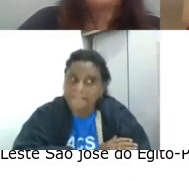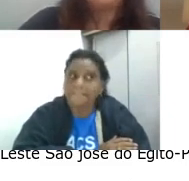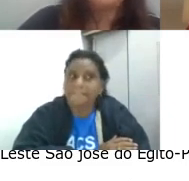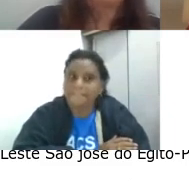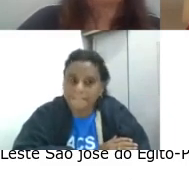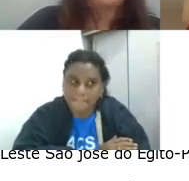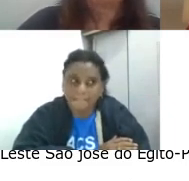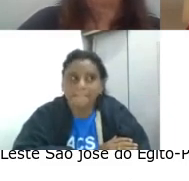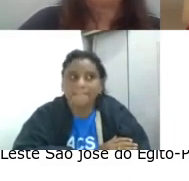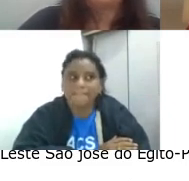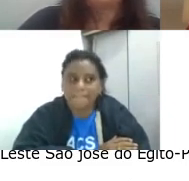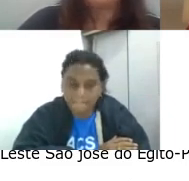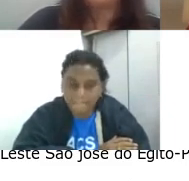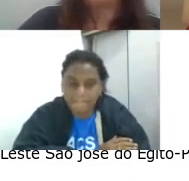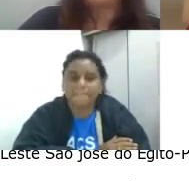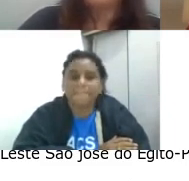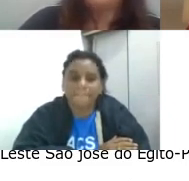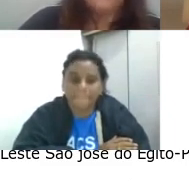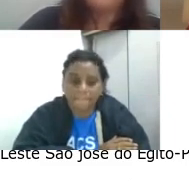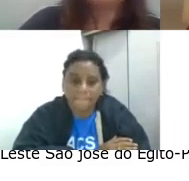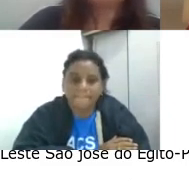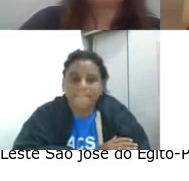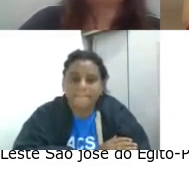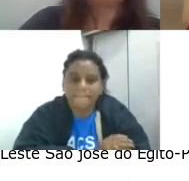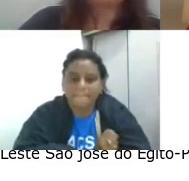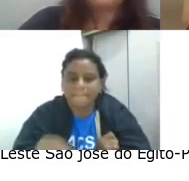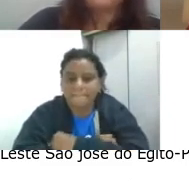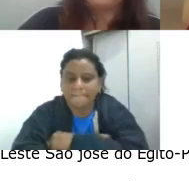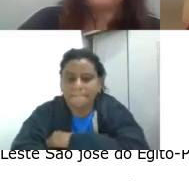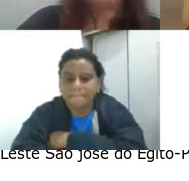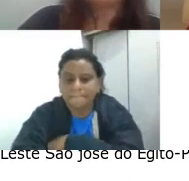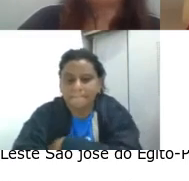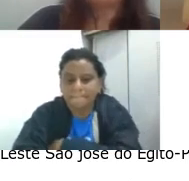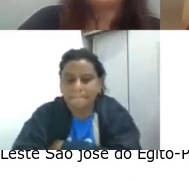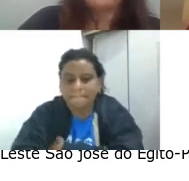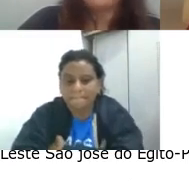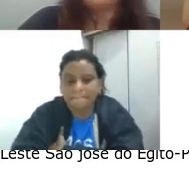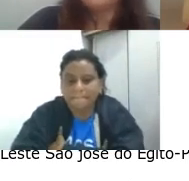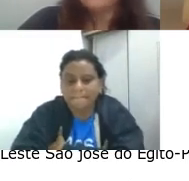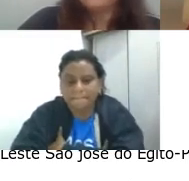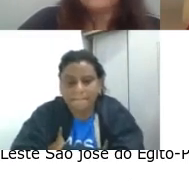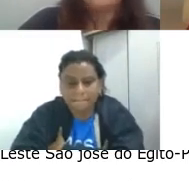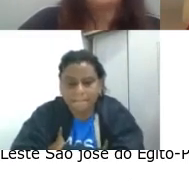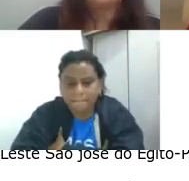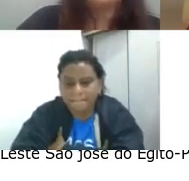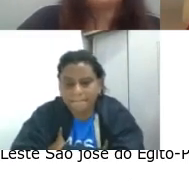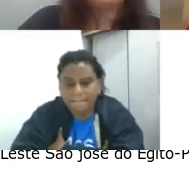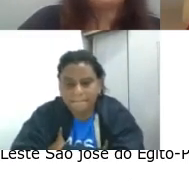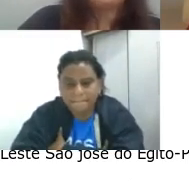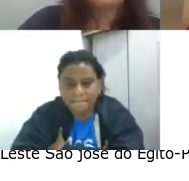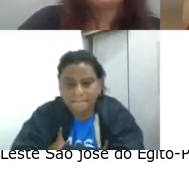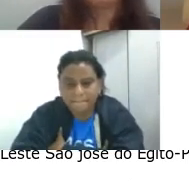positivos avaliar rotineiramente a atividade de busca por meio dos indicadores sugeridos proporção de sintomáticos respiratórios